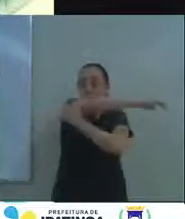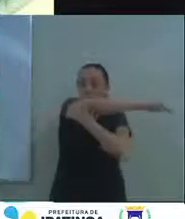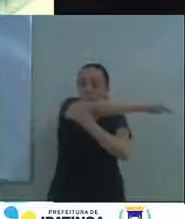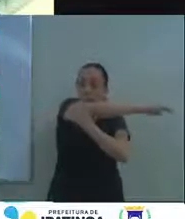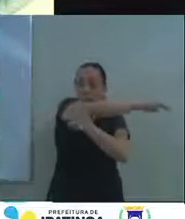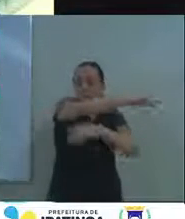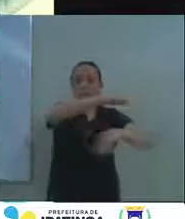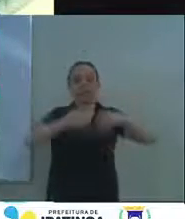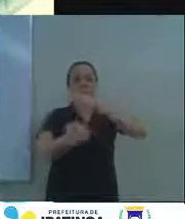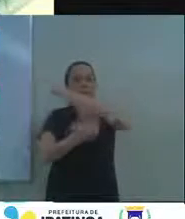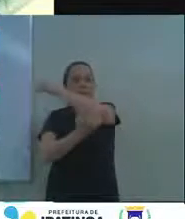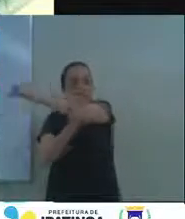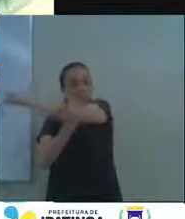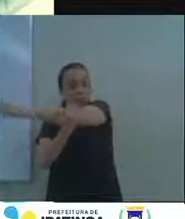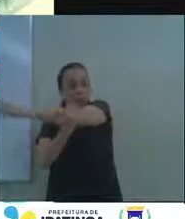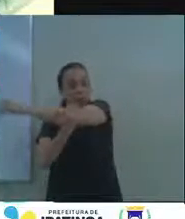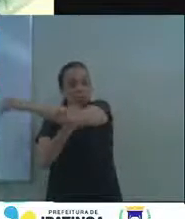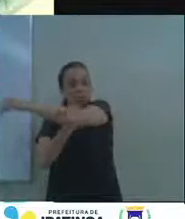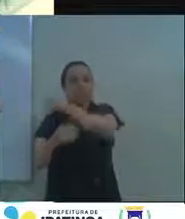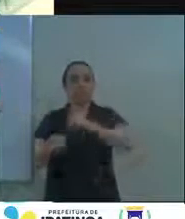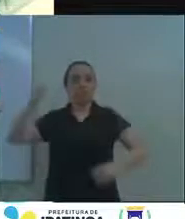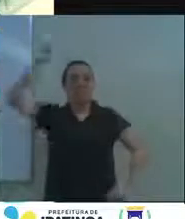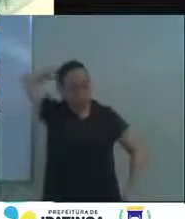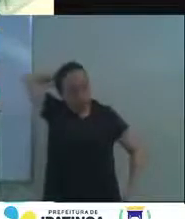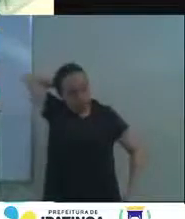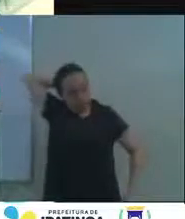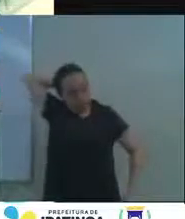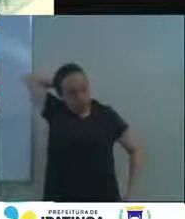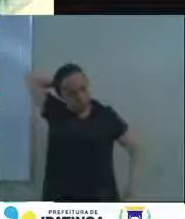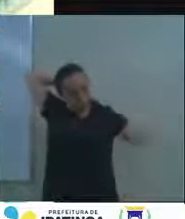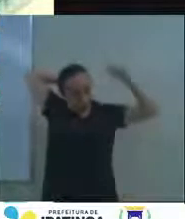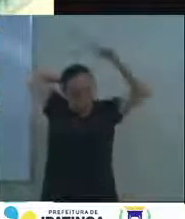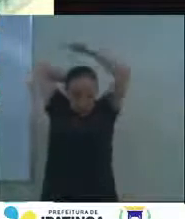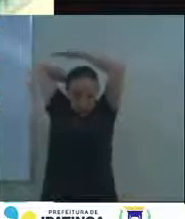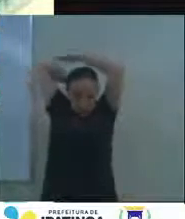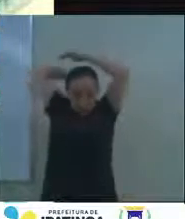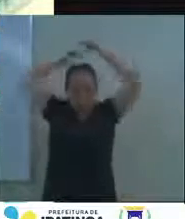né? E para trás, para a gente